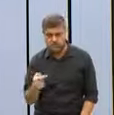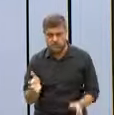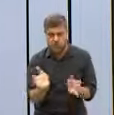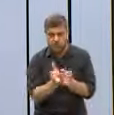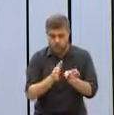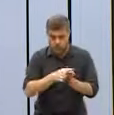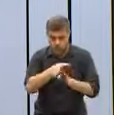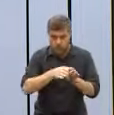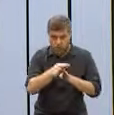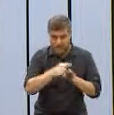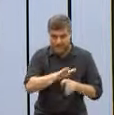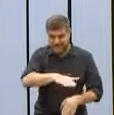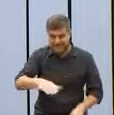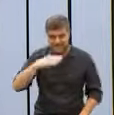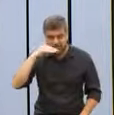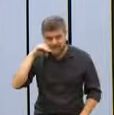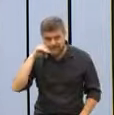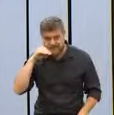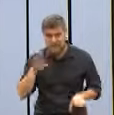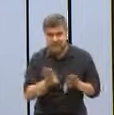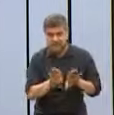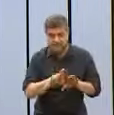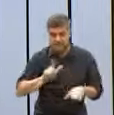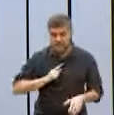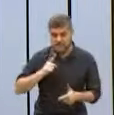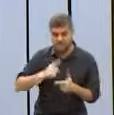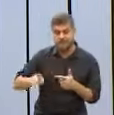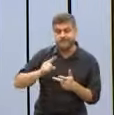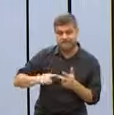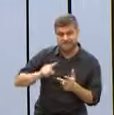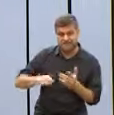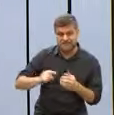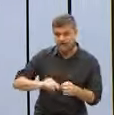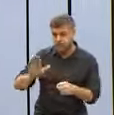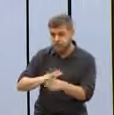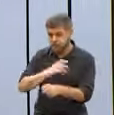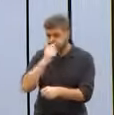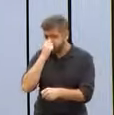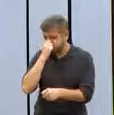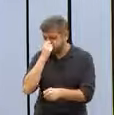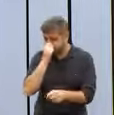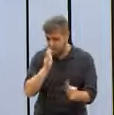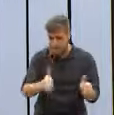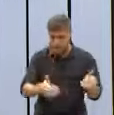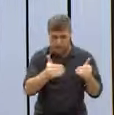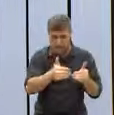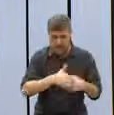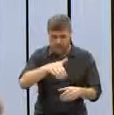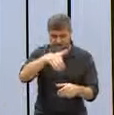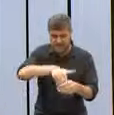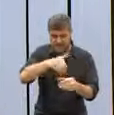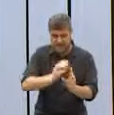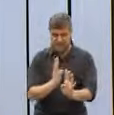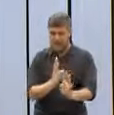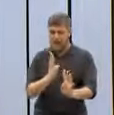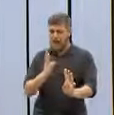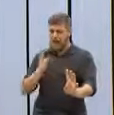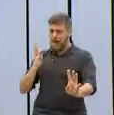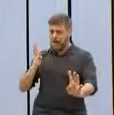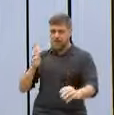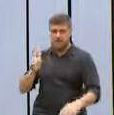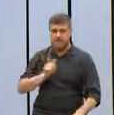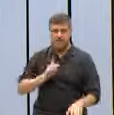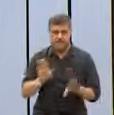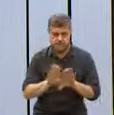pegou o Conselho Municipal também. Tivemos até alguns problemas pontuais de superlotação em zonas eleitorais,